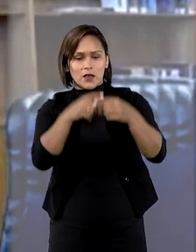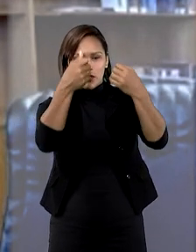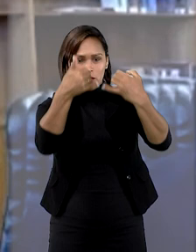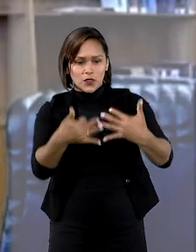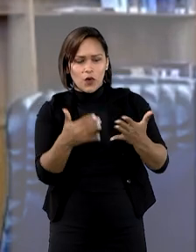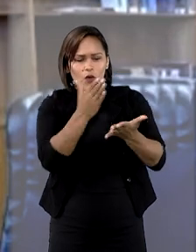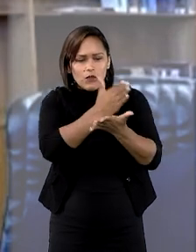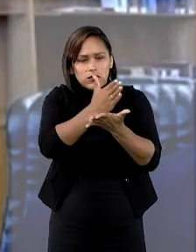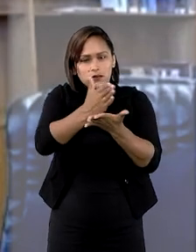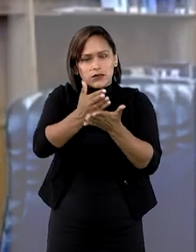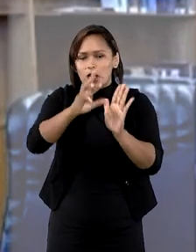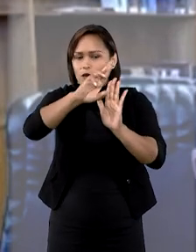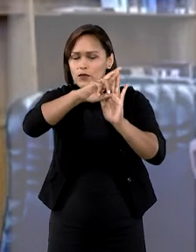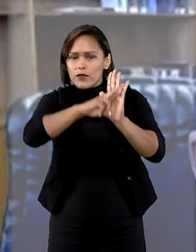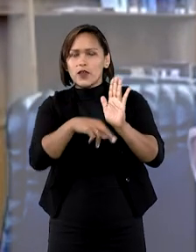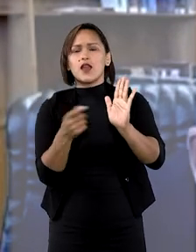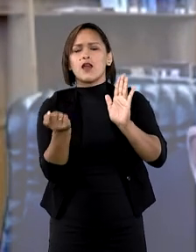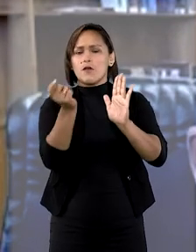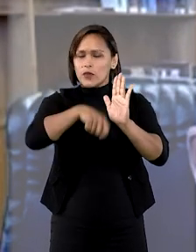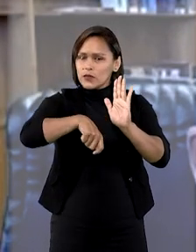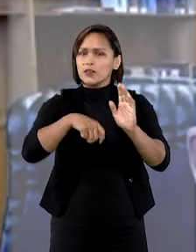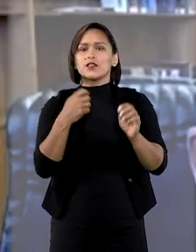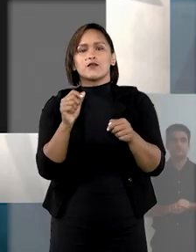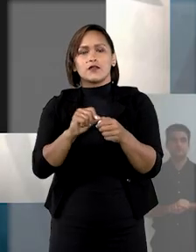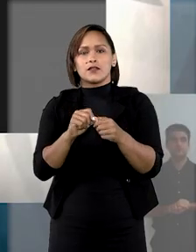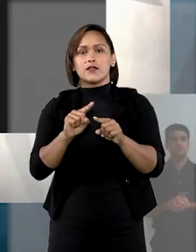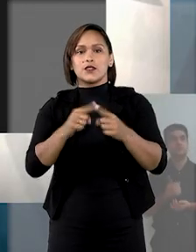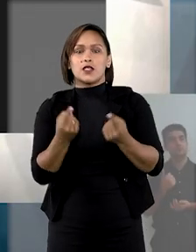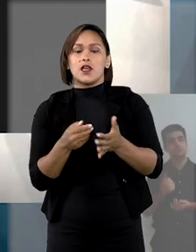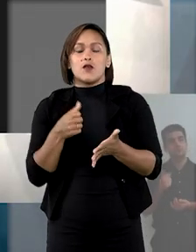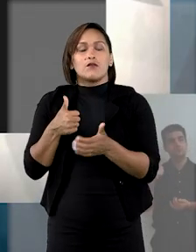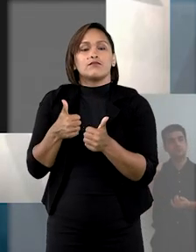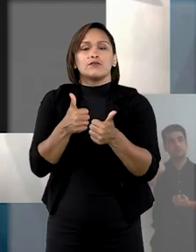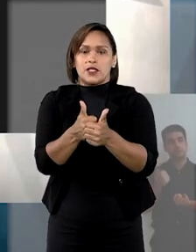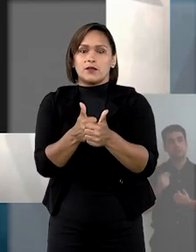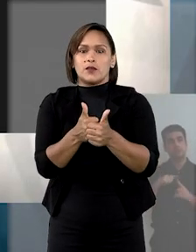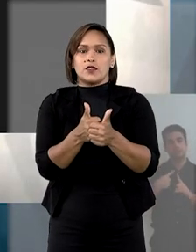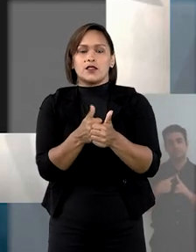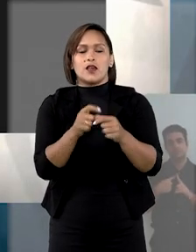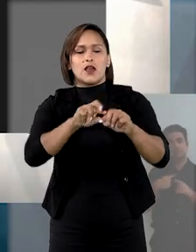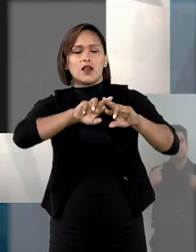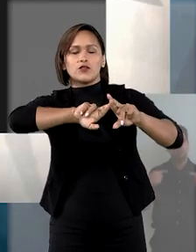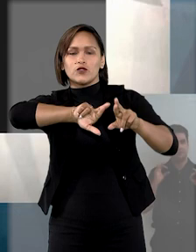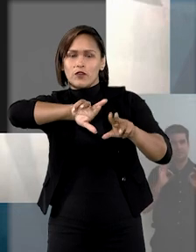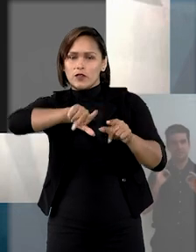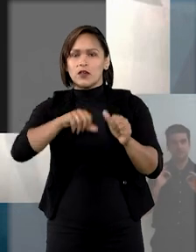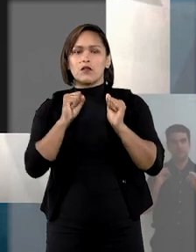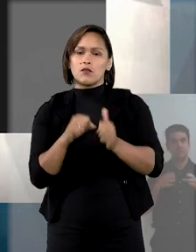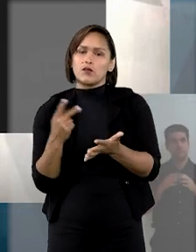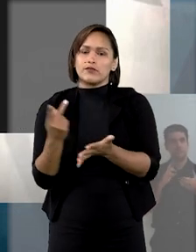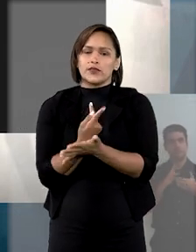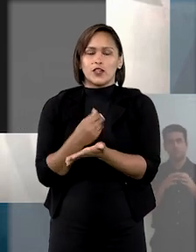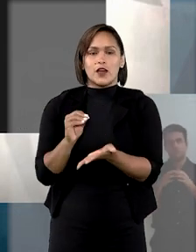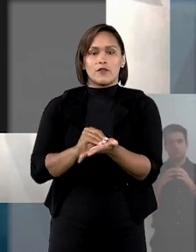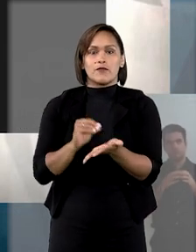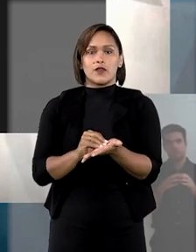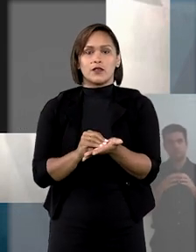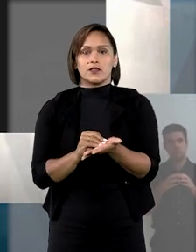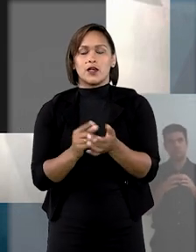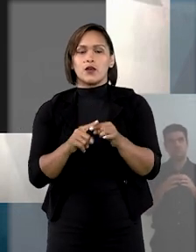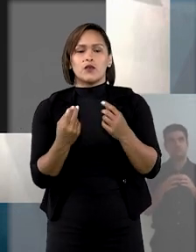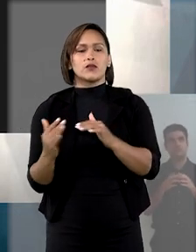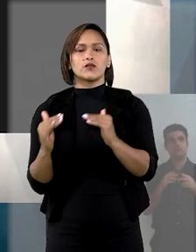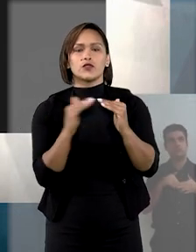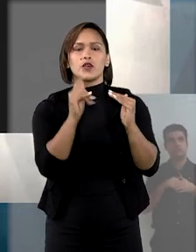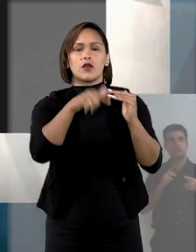dele ter cumprido todas as demais condições do regime aberto, permanecendo sujeito a sanções relativas a eventual descumprimento, o